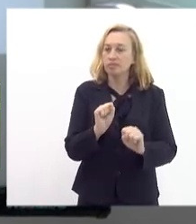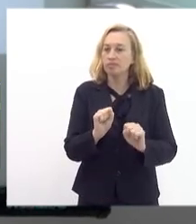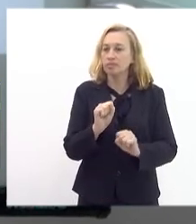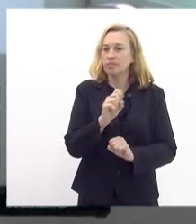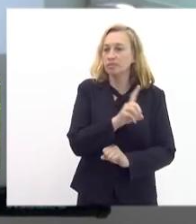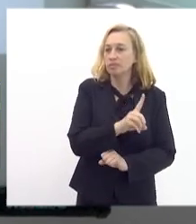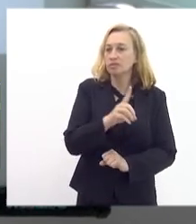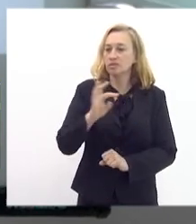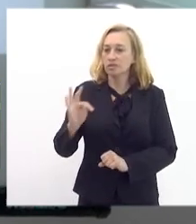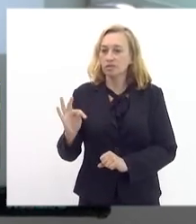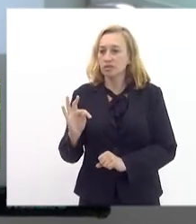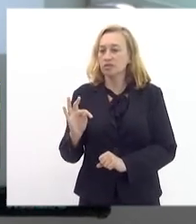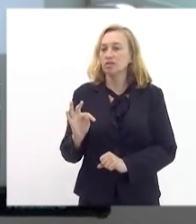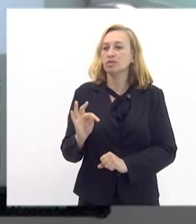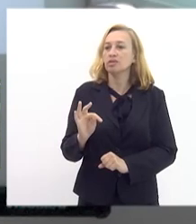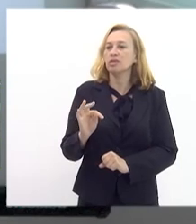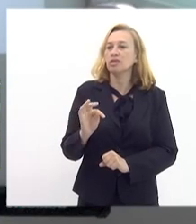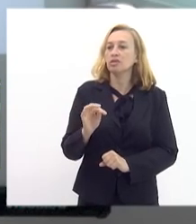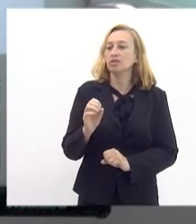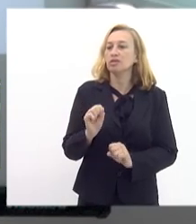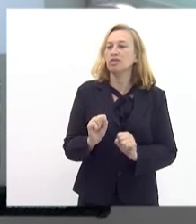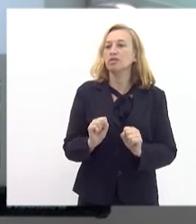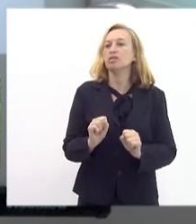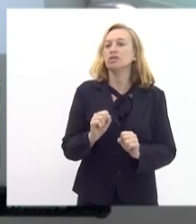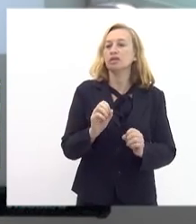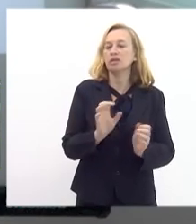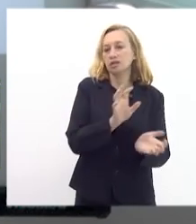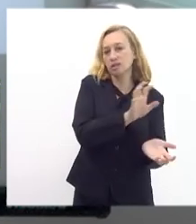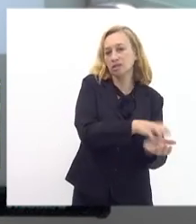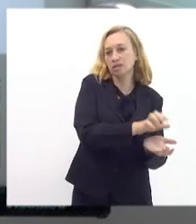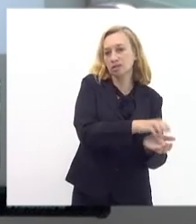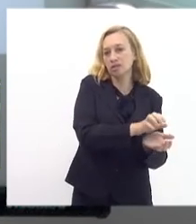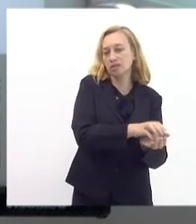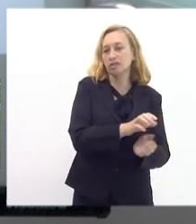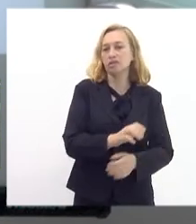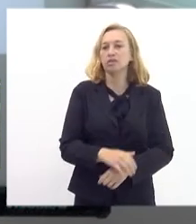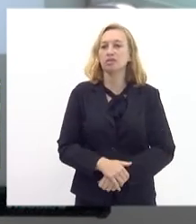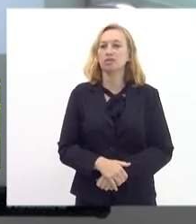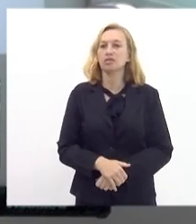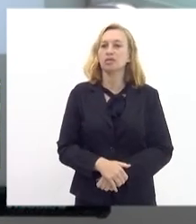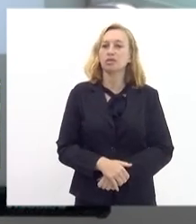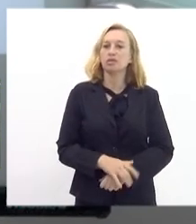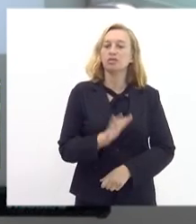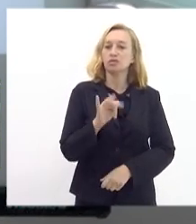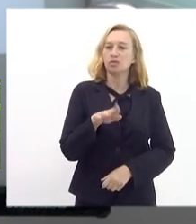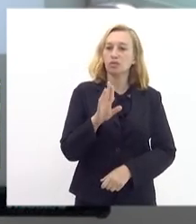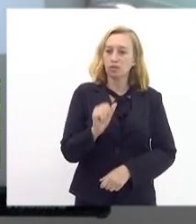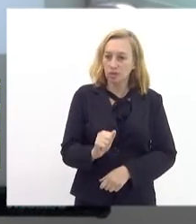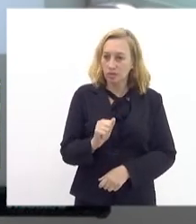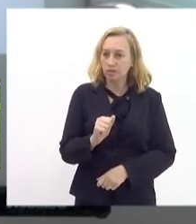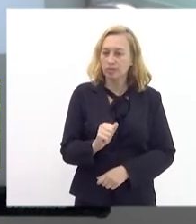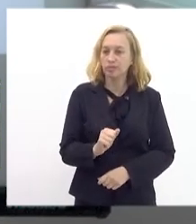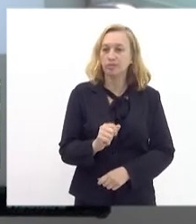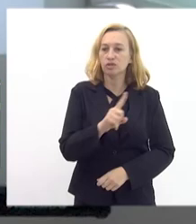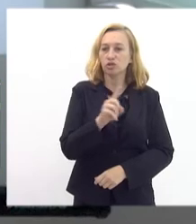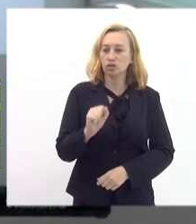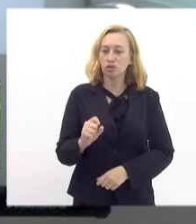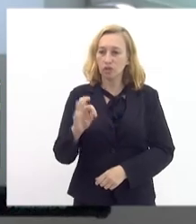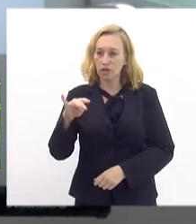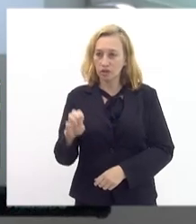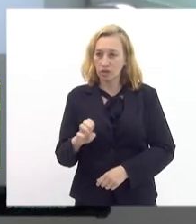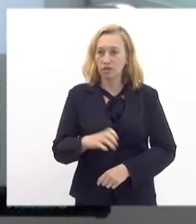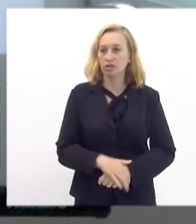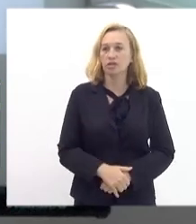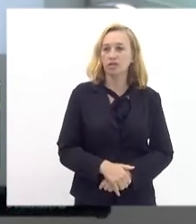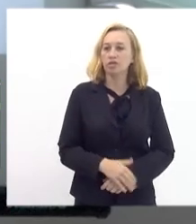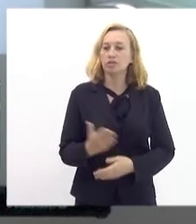até a sua ligação na subestação de Santa Cruz uma subestação de Furnas subtração Zona Oeste